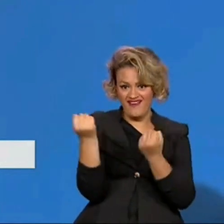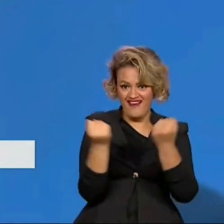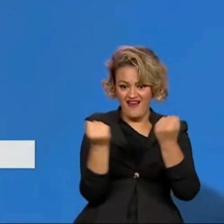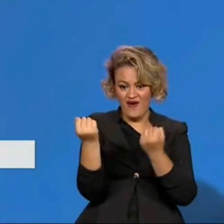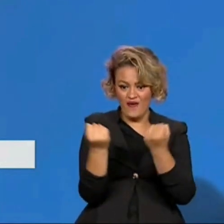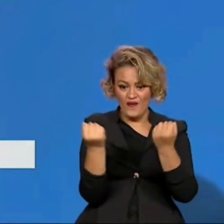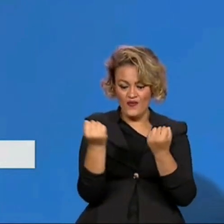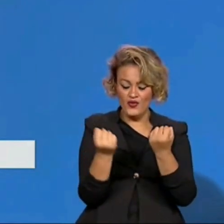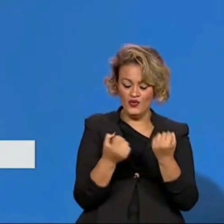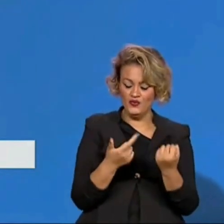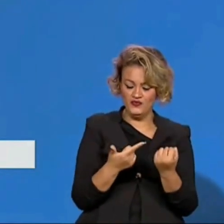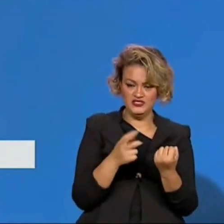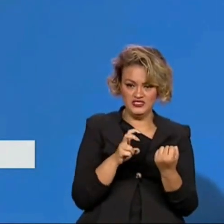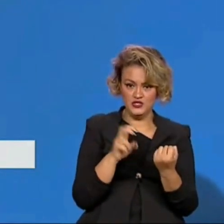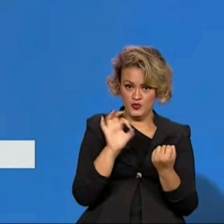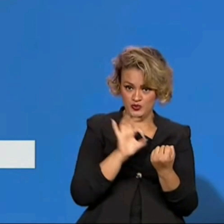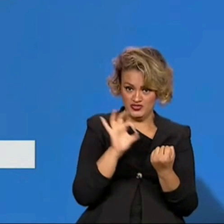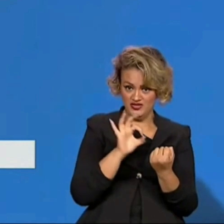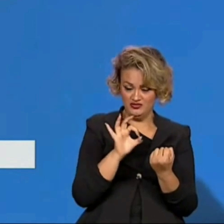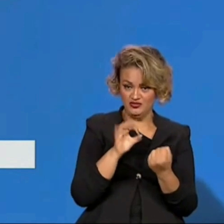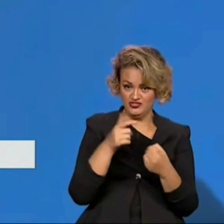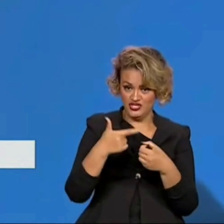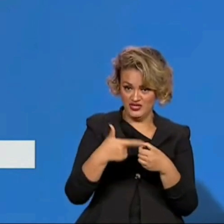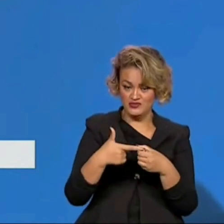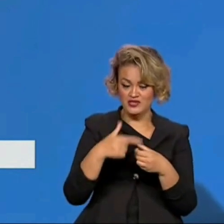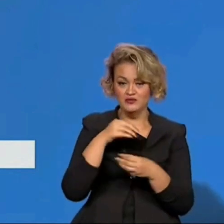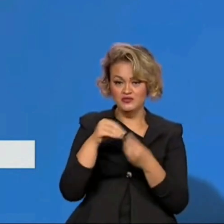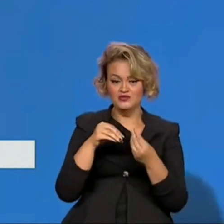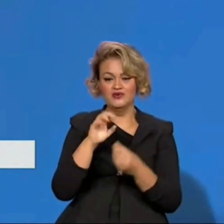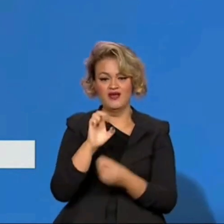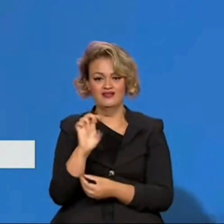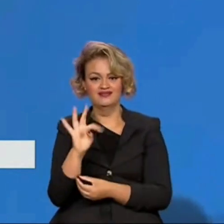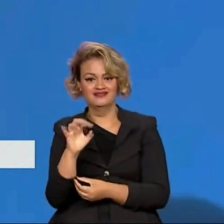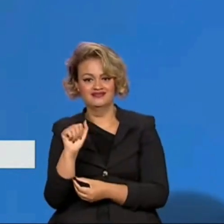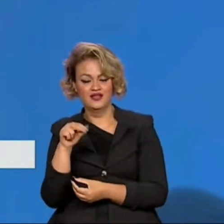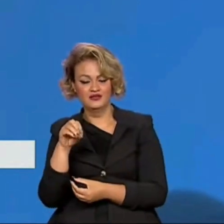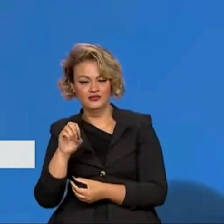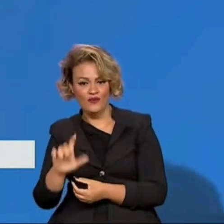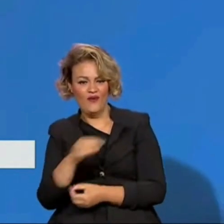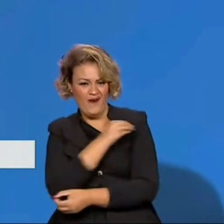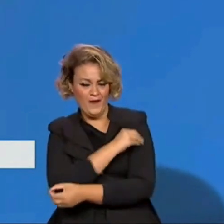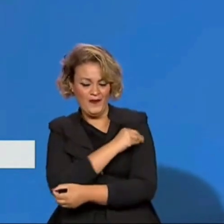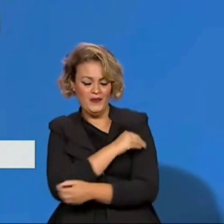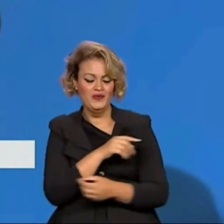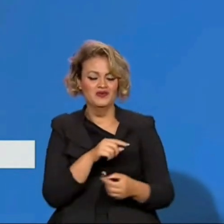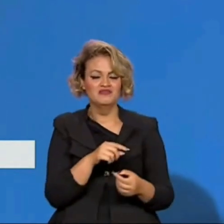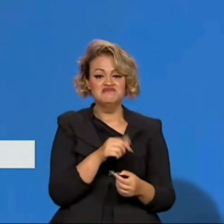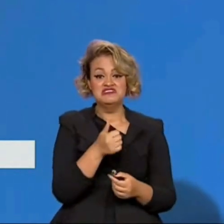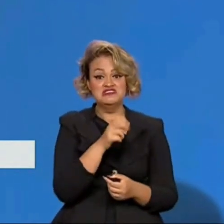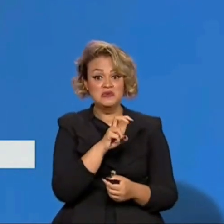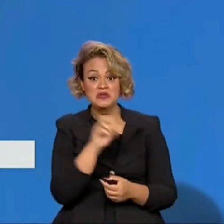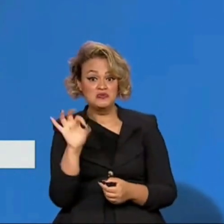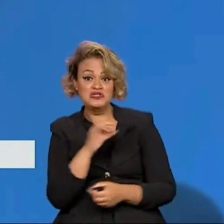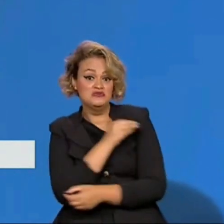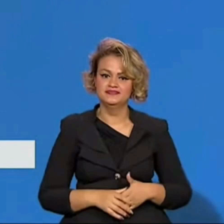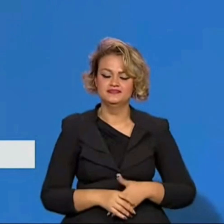com 25% de gasolina misturado, de etanol misturado na gasolina, 50% ou